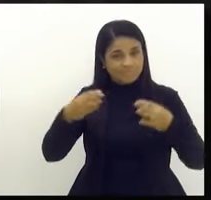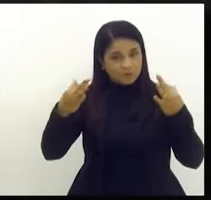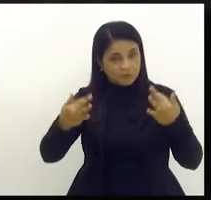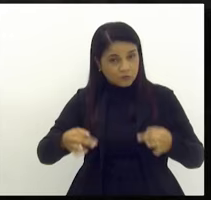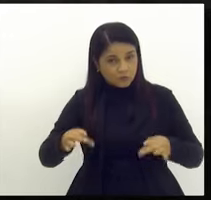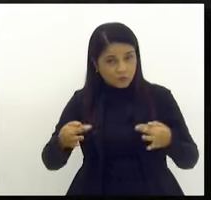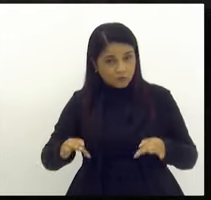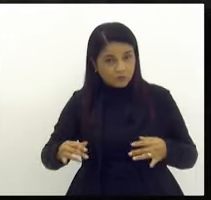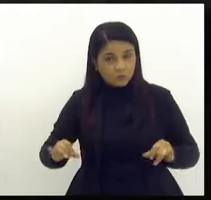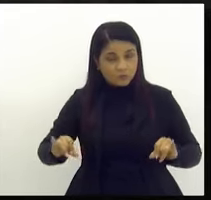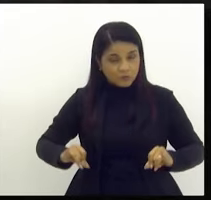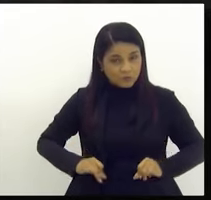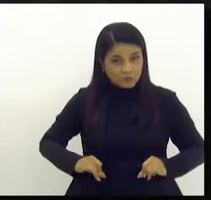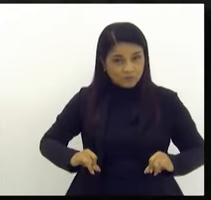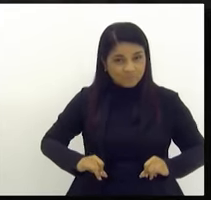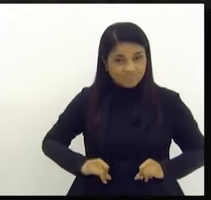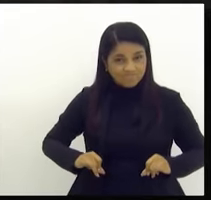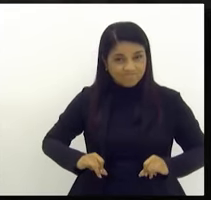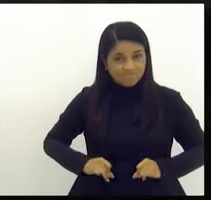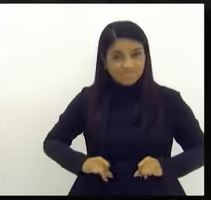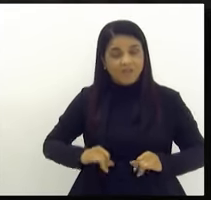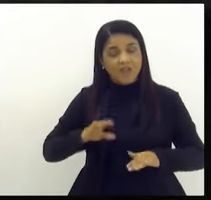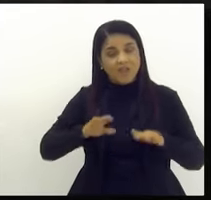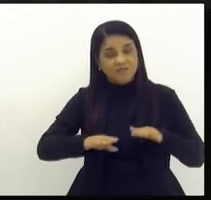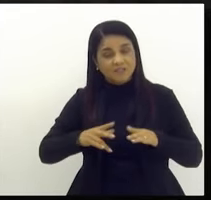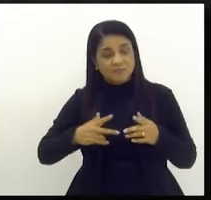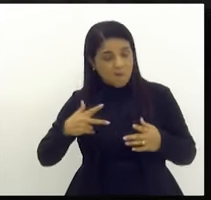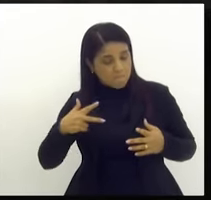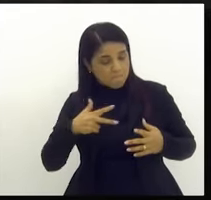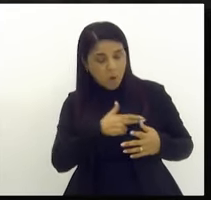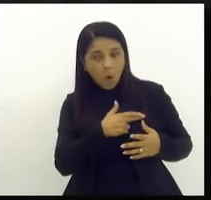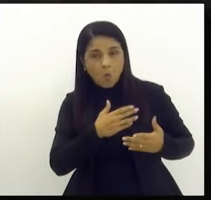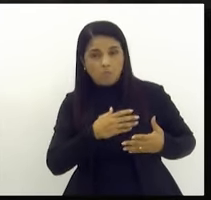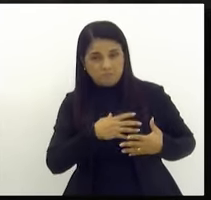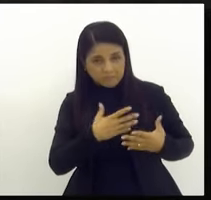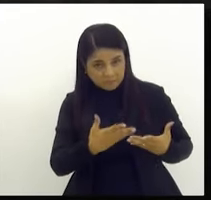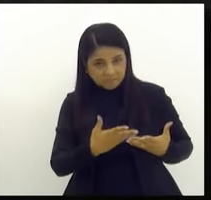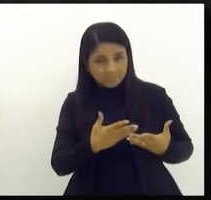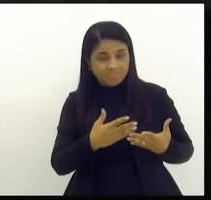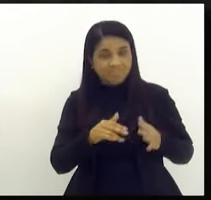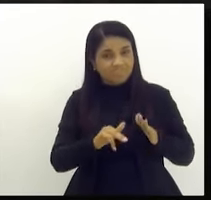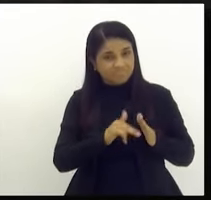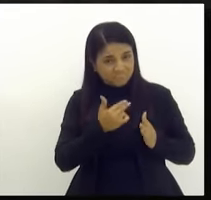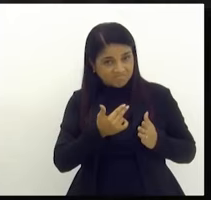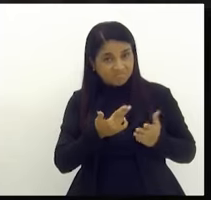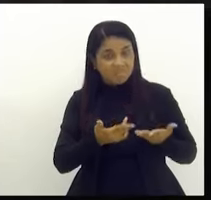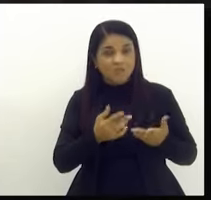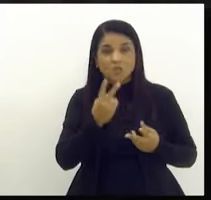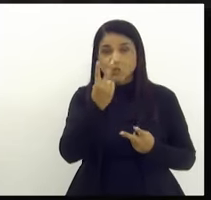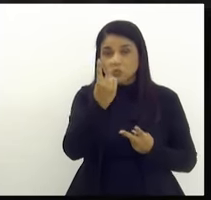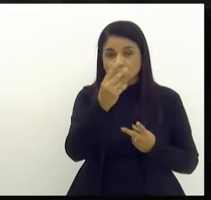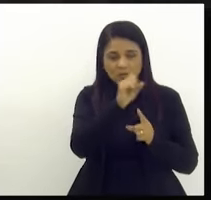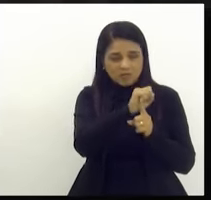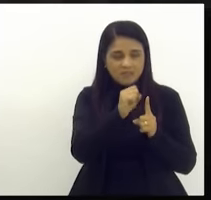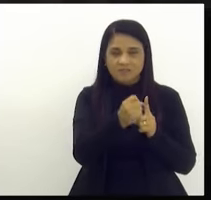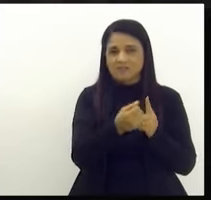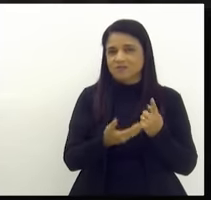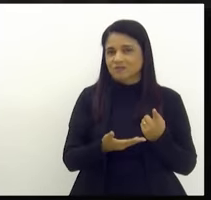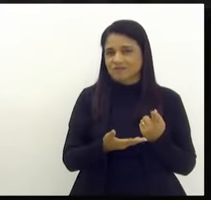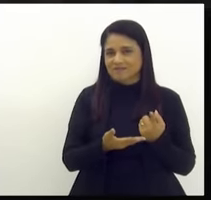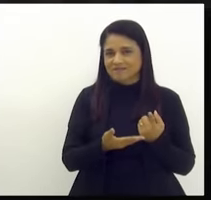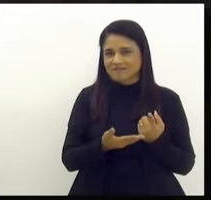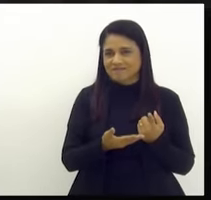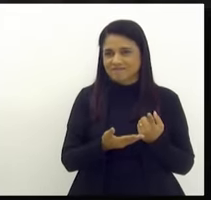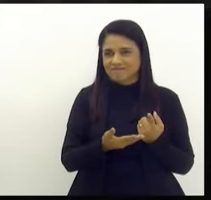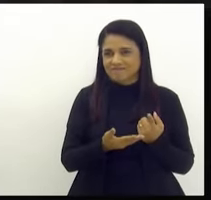numa situação muitas vezes de mutilação do seu corpo só ter duas assistentes sociais ou